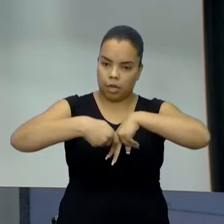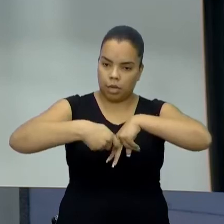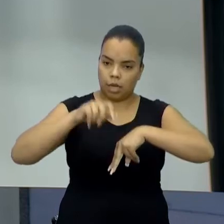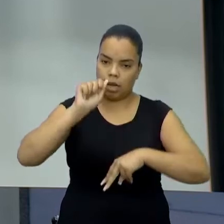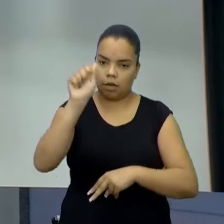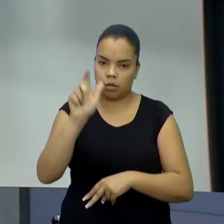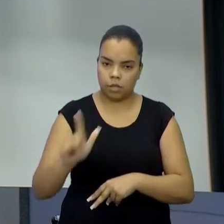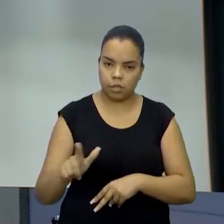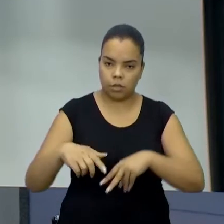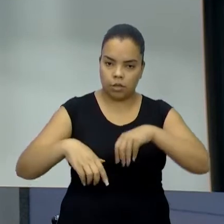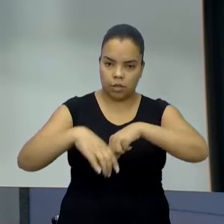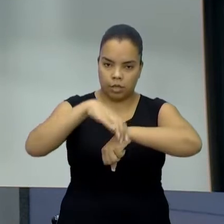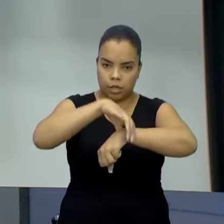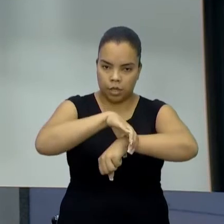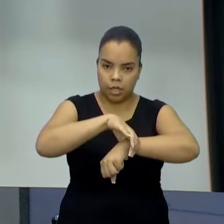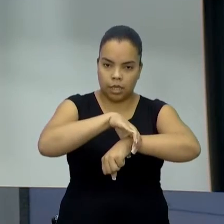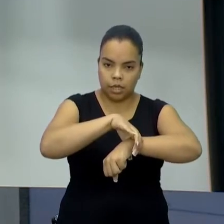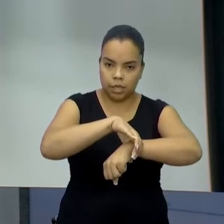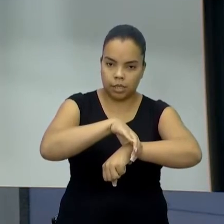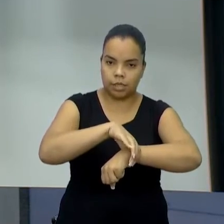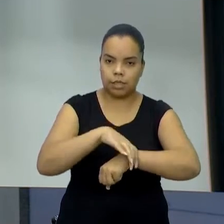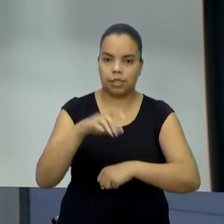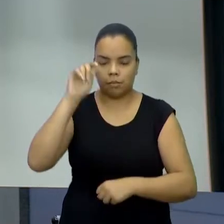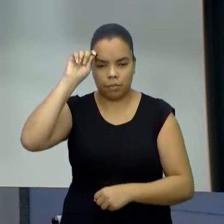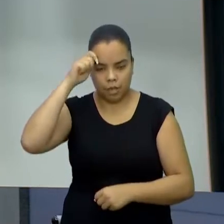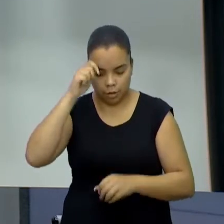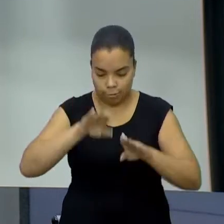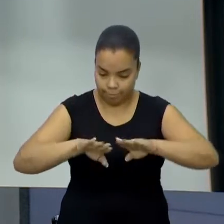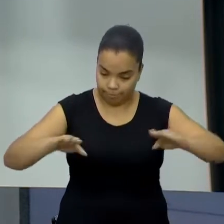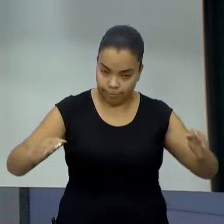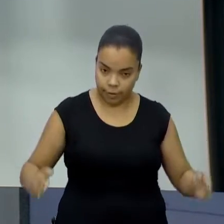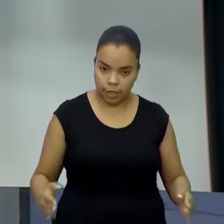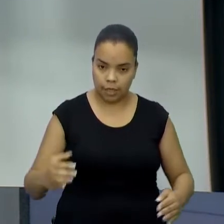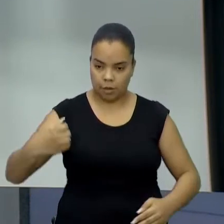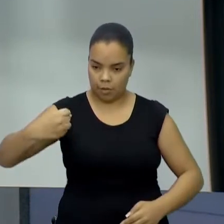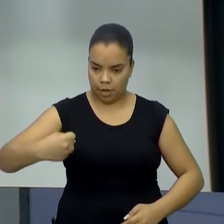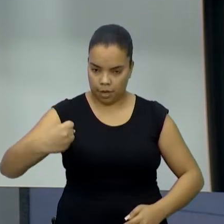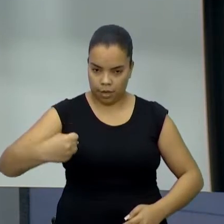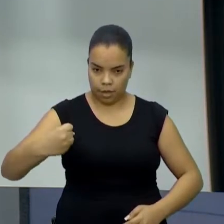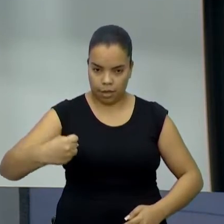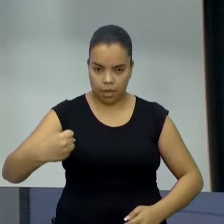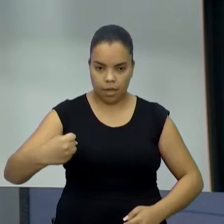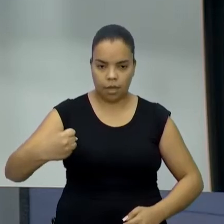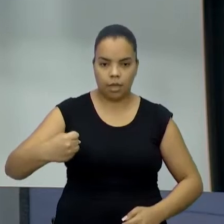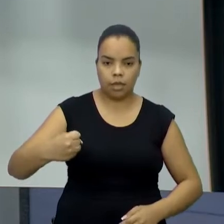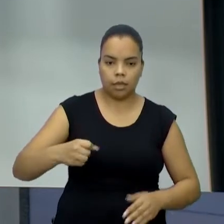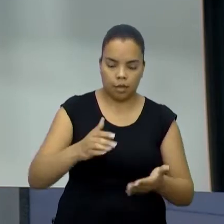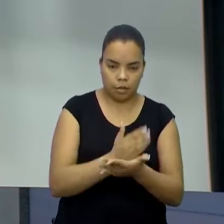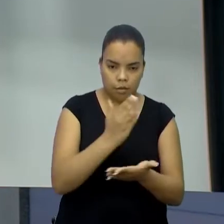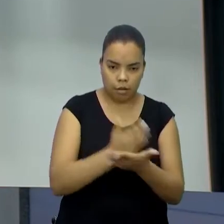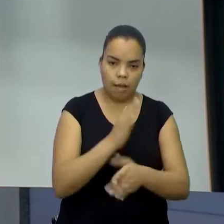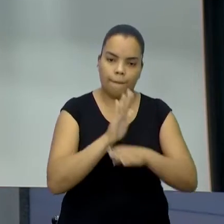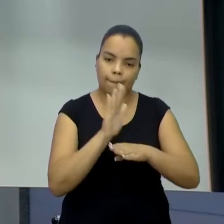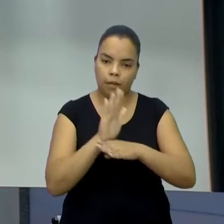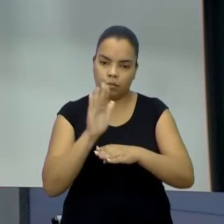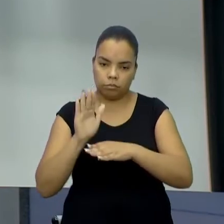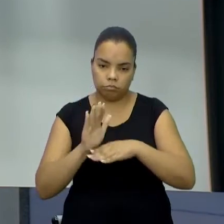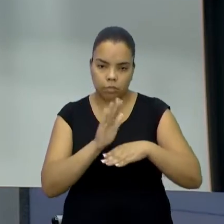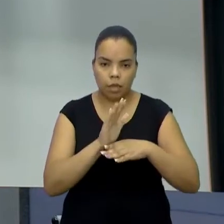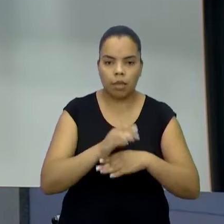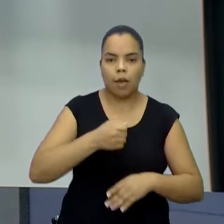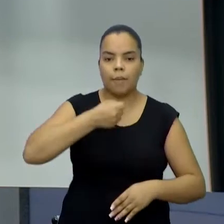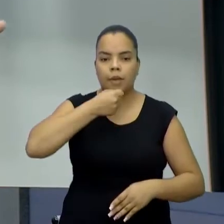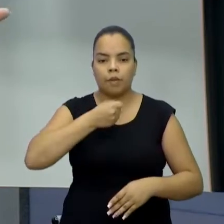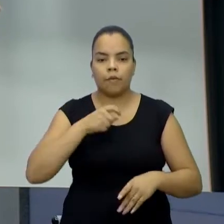tênis preto atrás da bancada. Na bancada eu tenho caneca, tenho microfone, meu material de apoio, também